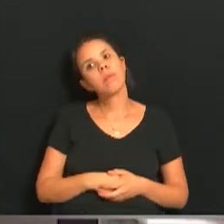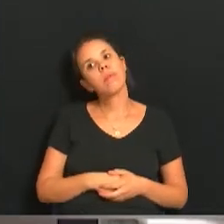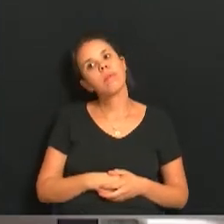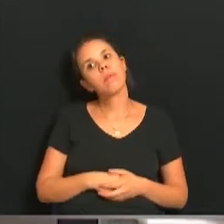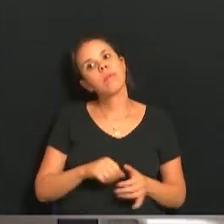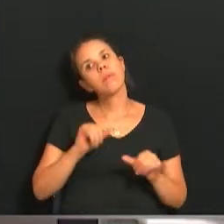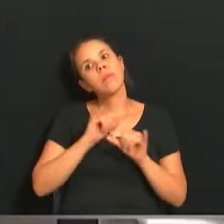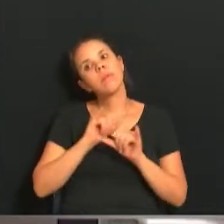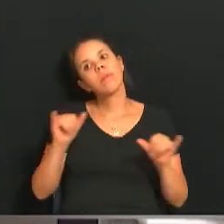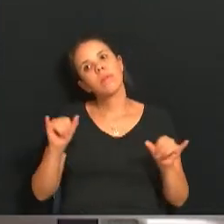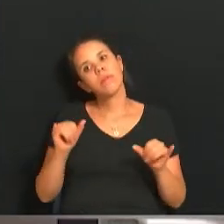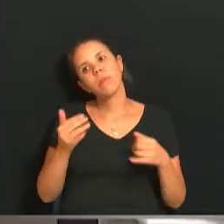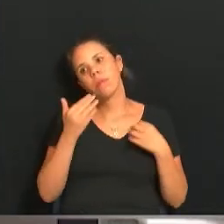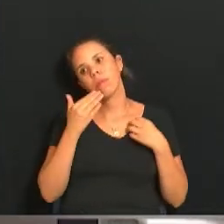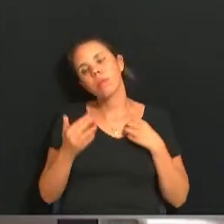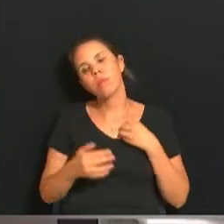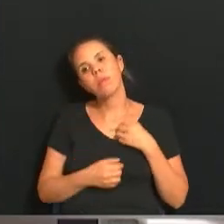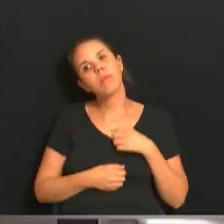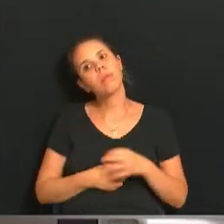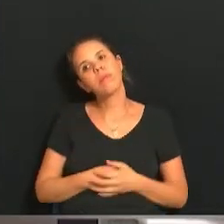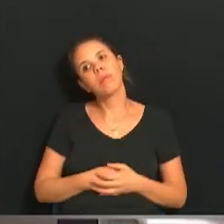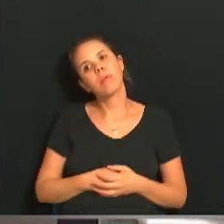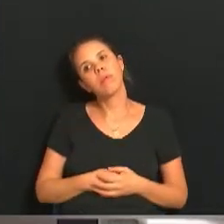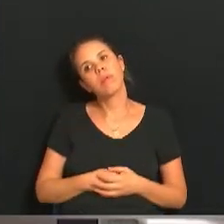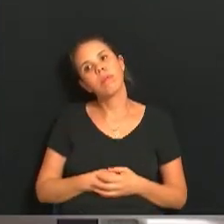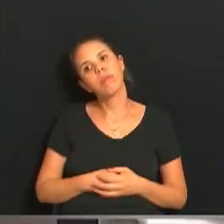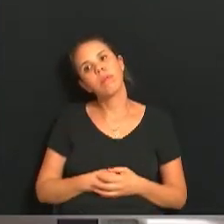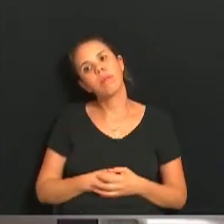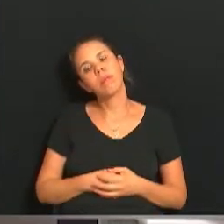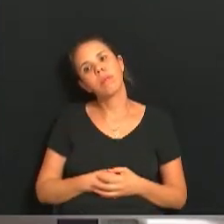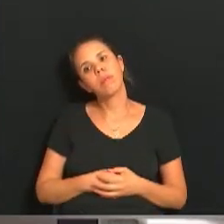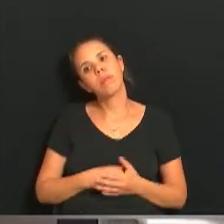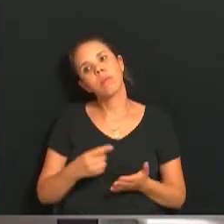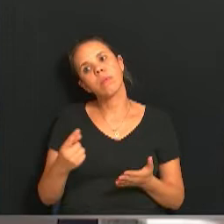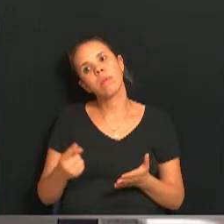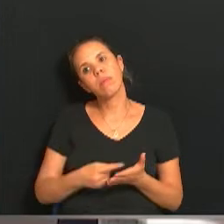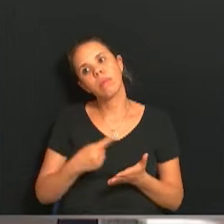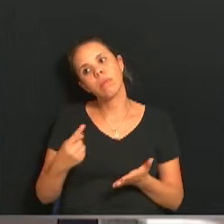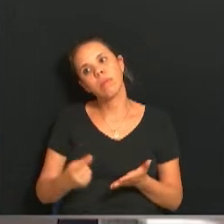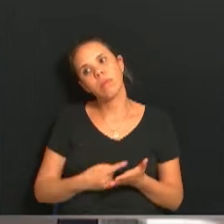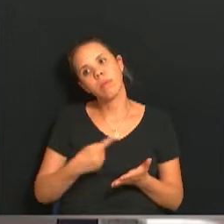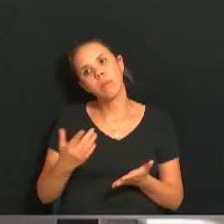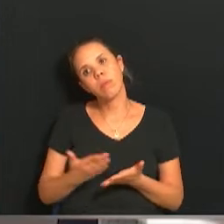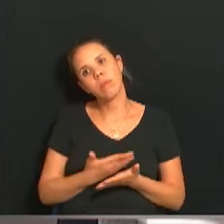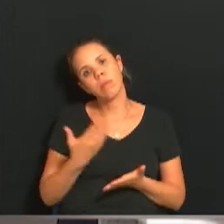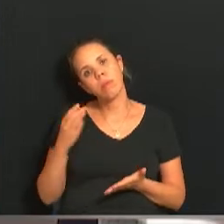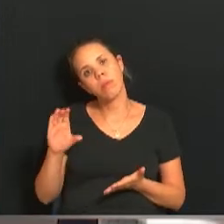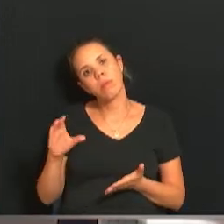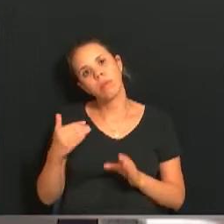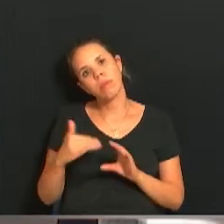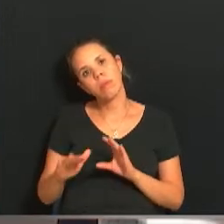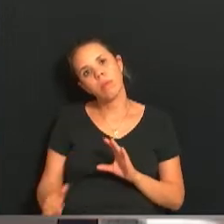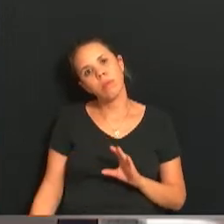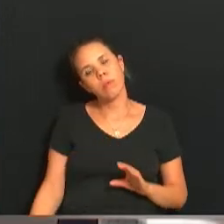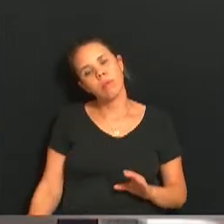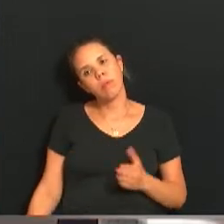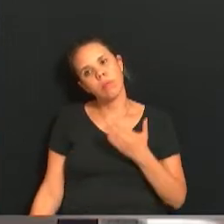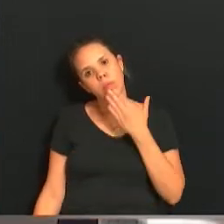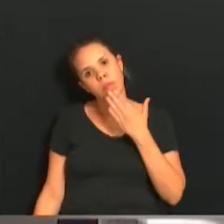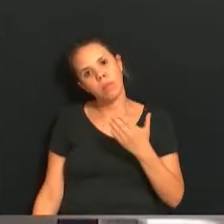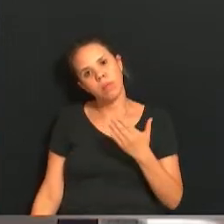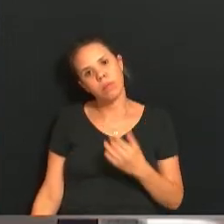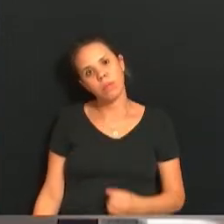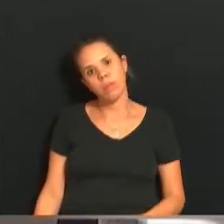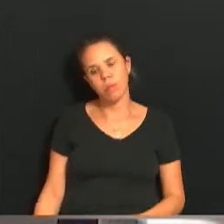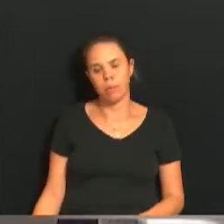o pedido e a apostila das ações, as maquetes, para que envie para nós, se quiser mandar